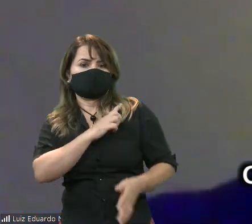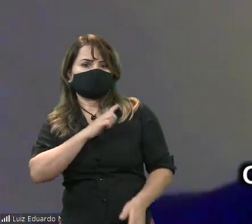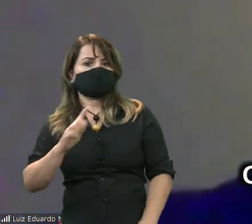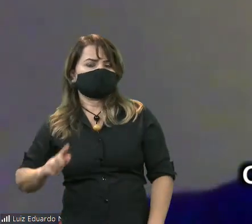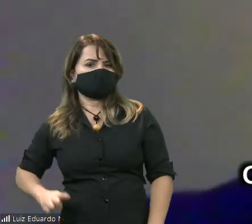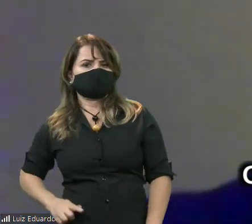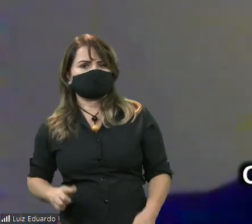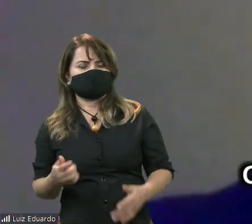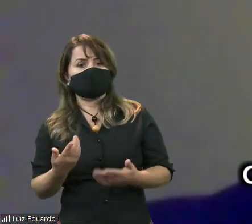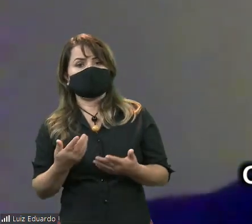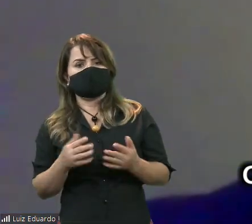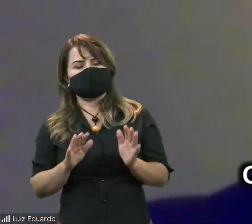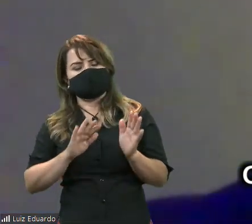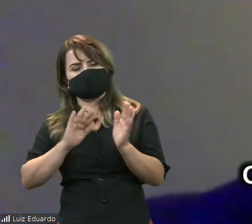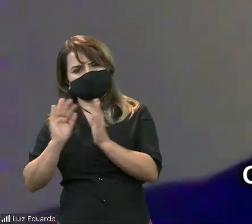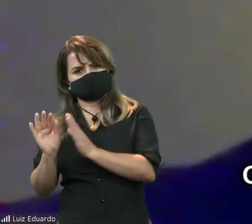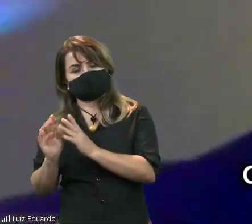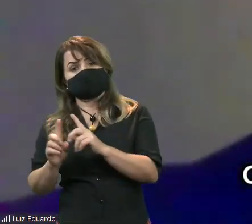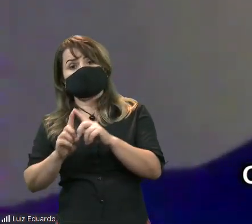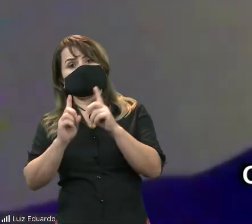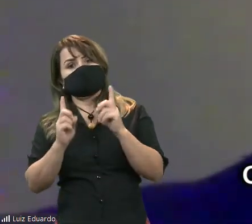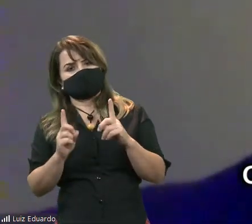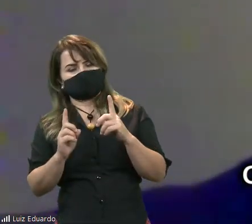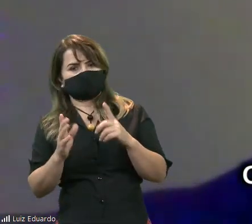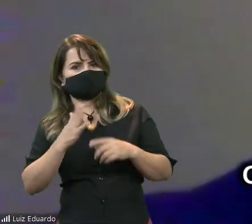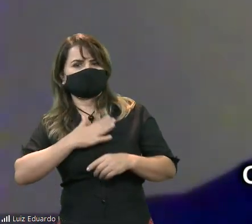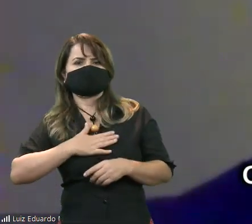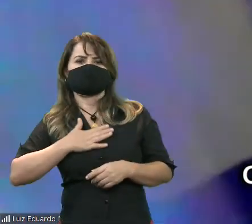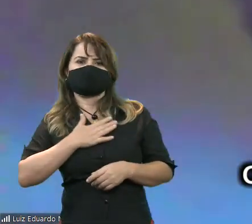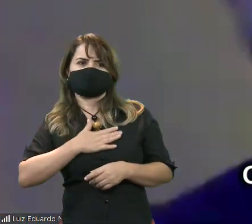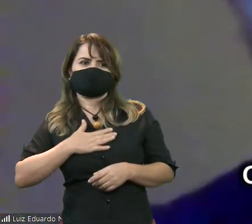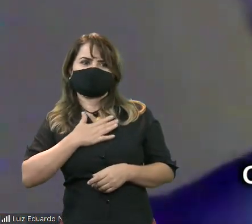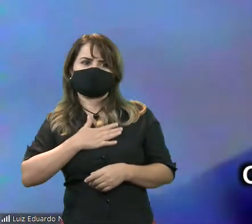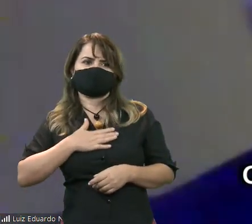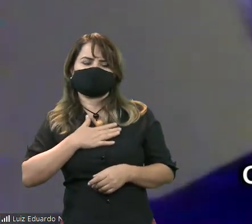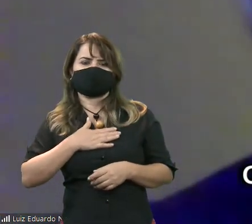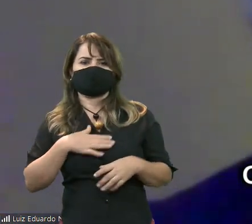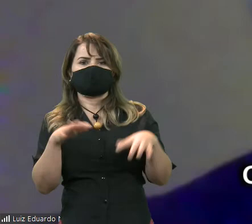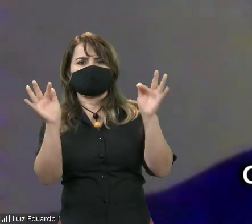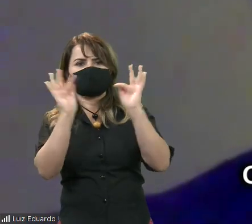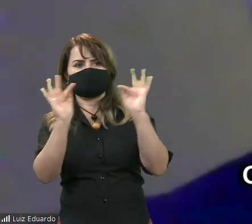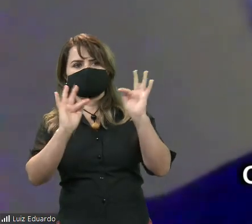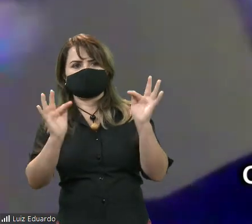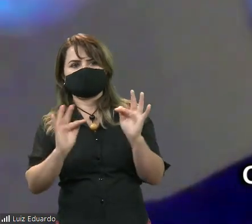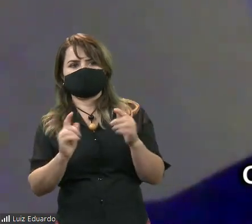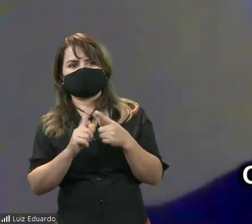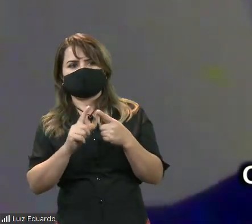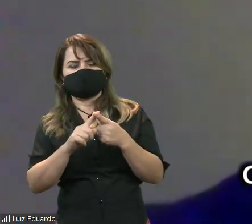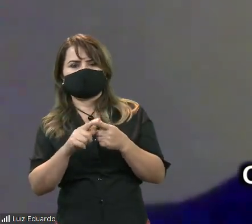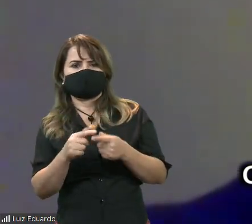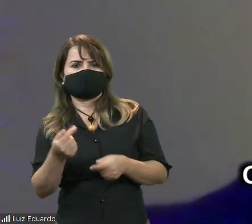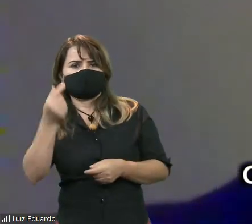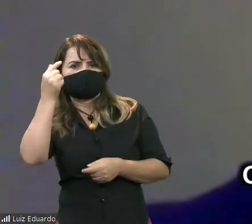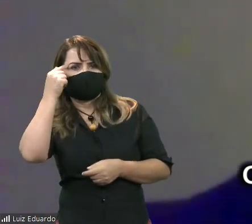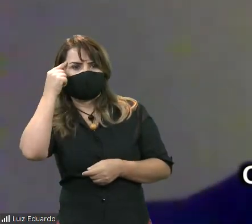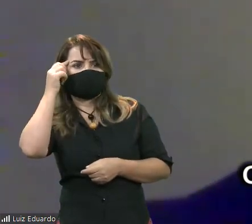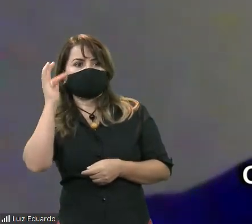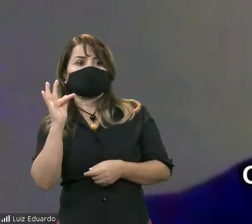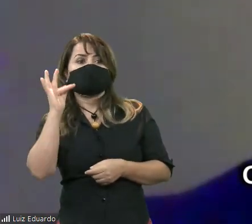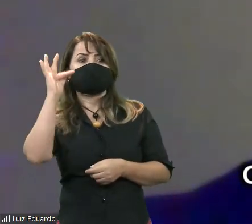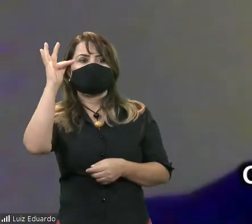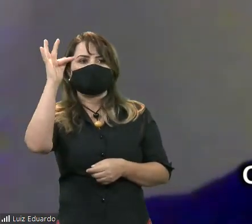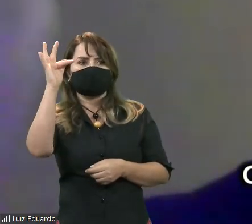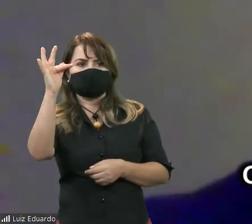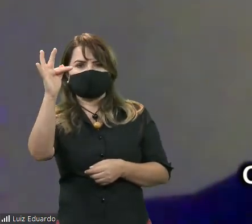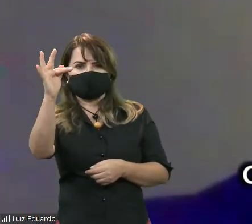Mas eu fico satisfeito porque vislumbro num futuro não tão próximo,